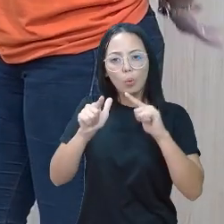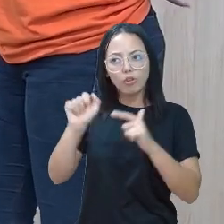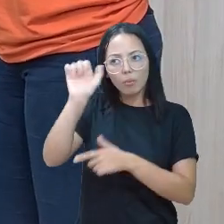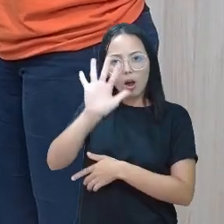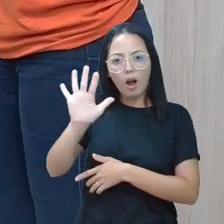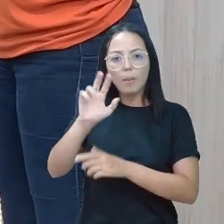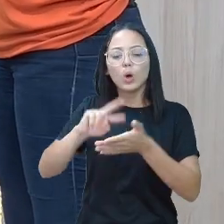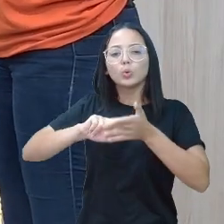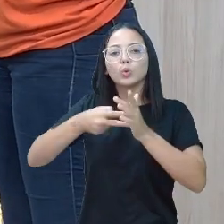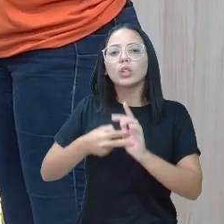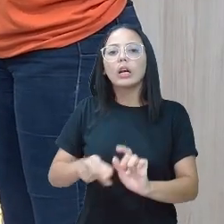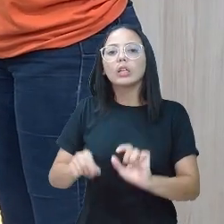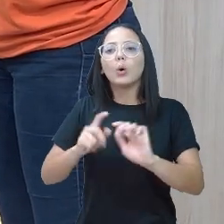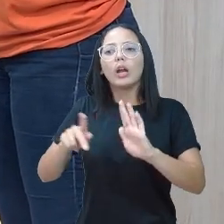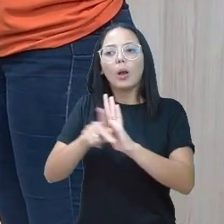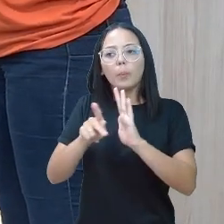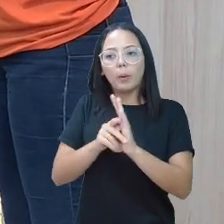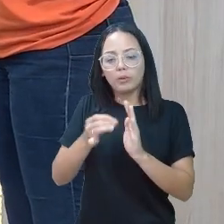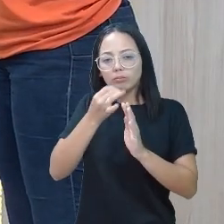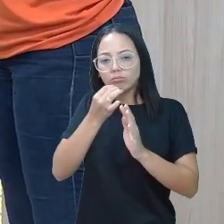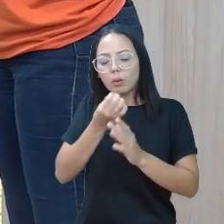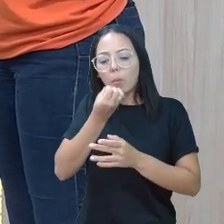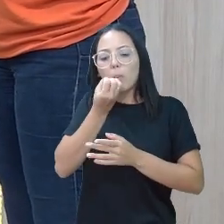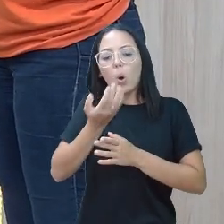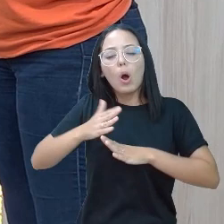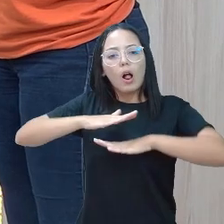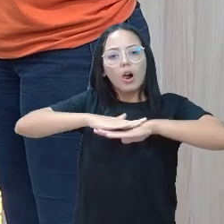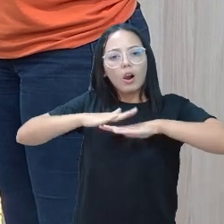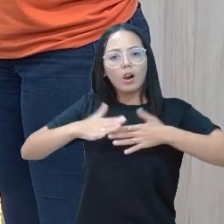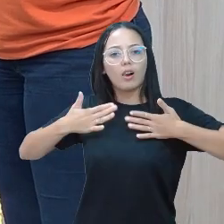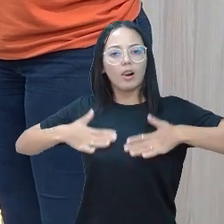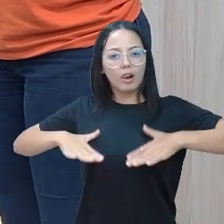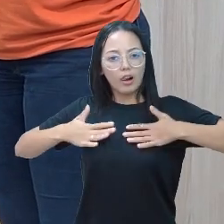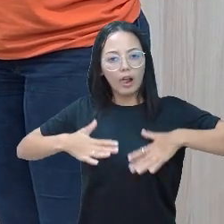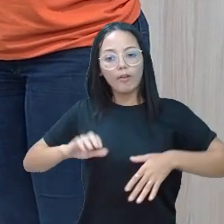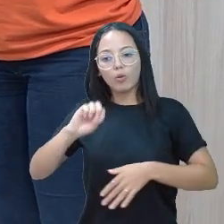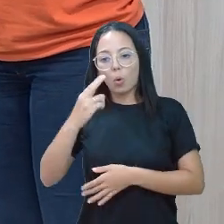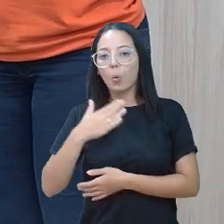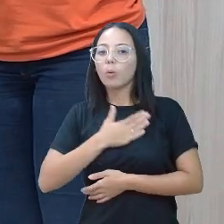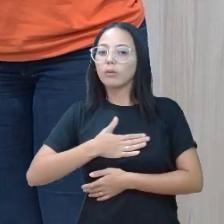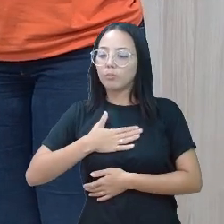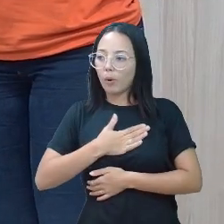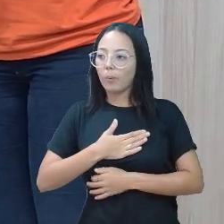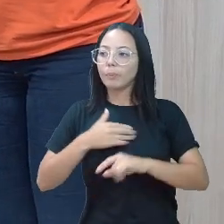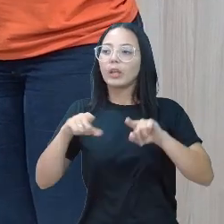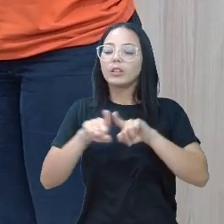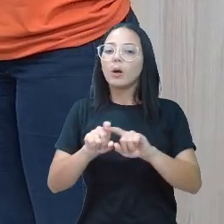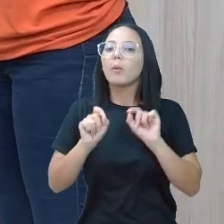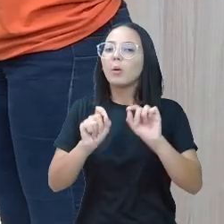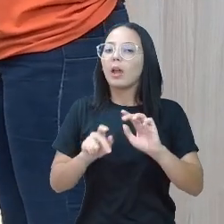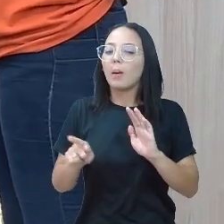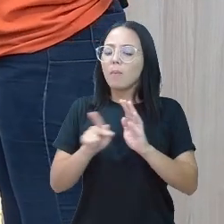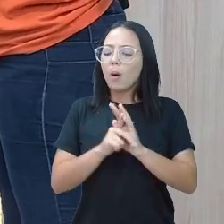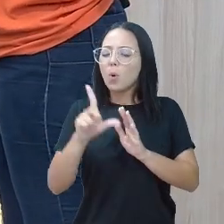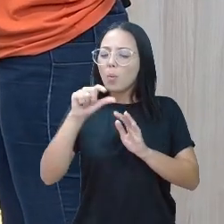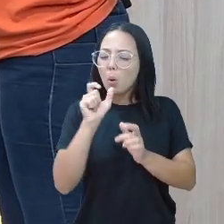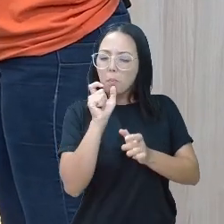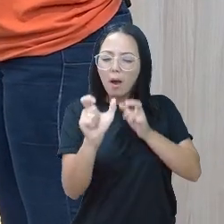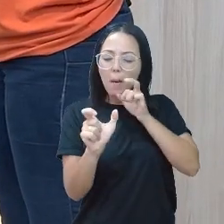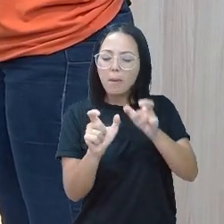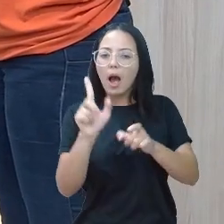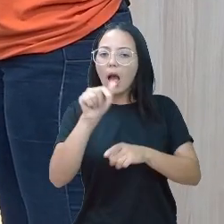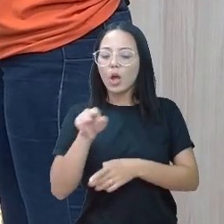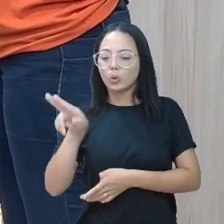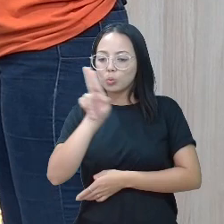linguagem usada para tornar um enunciado mais brando ou agradável e também menos agressivo. É